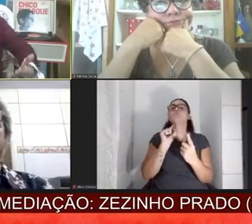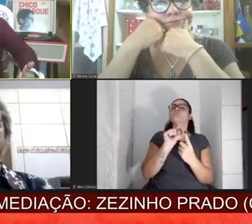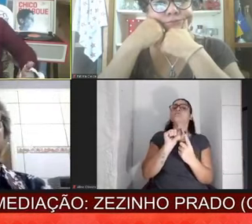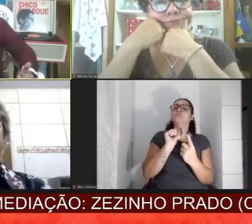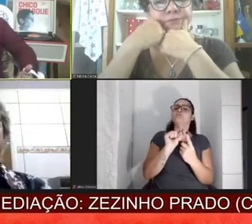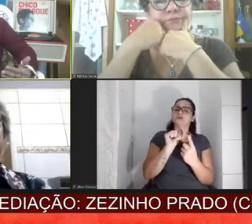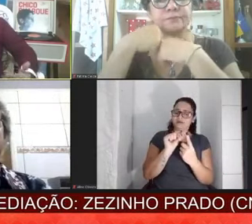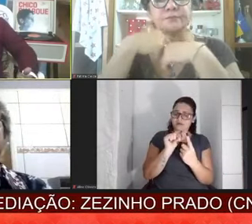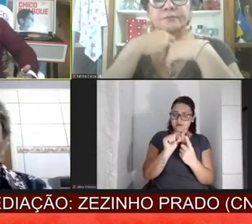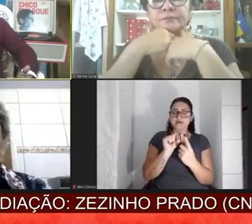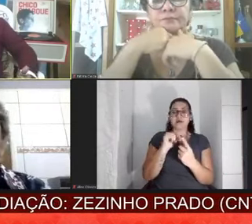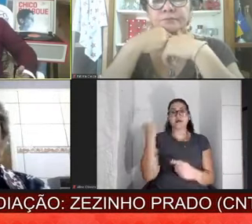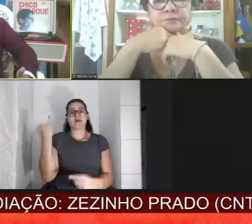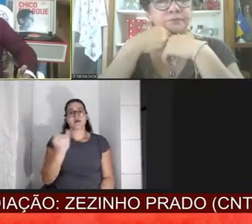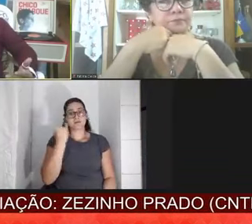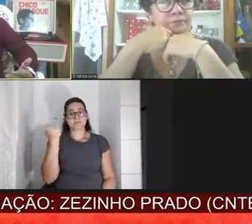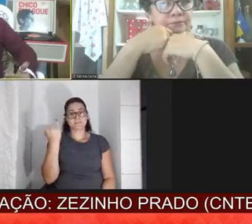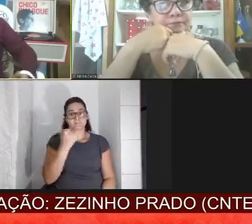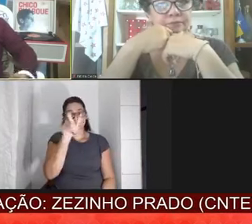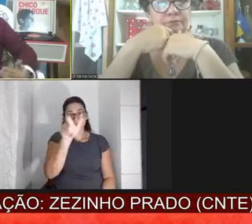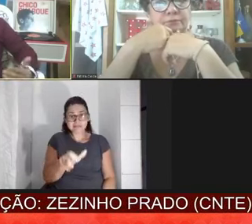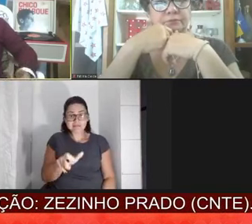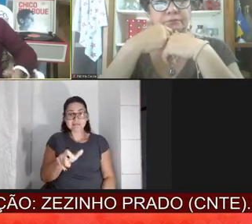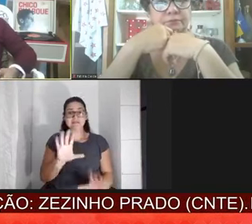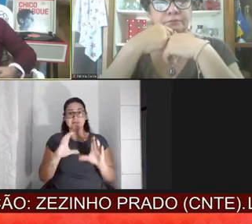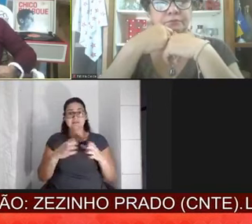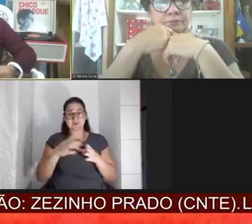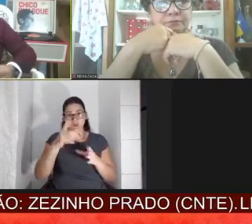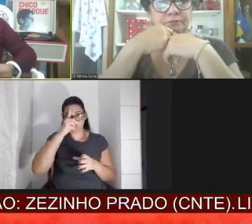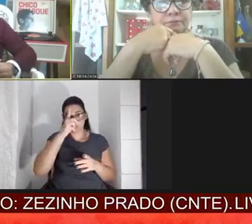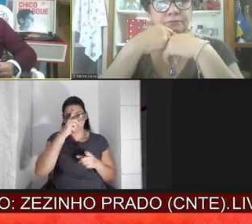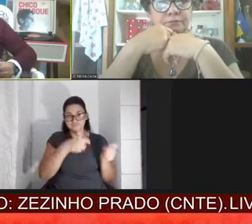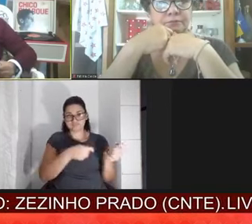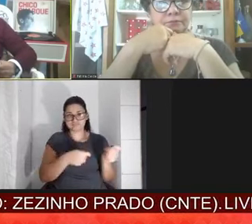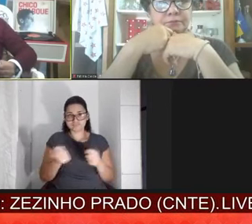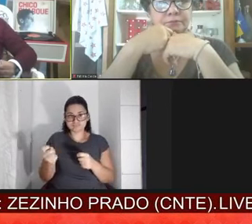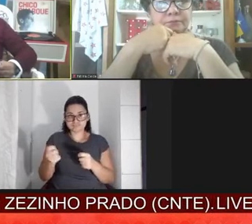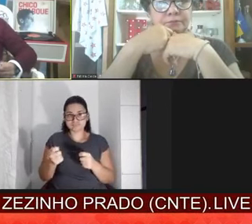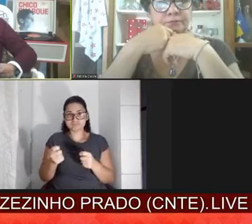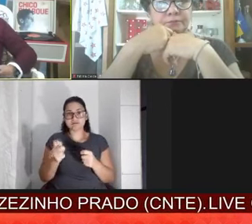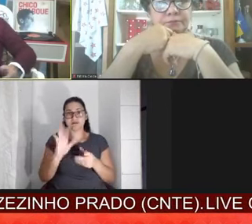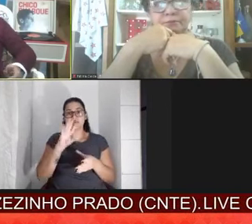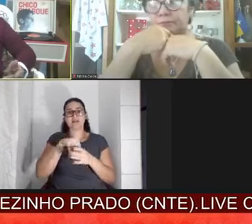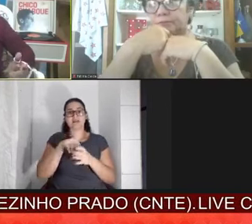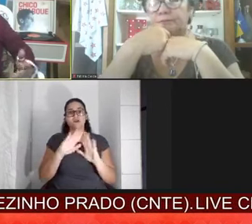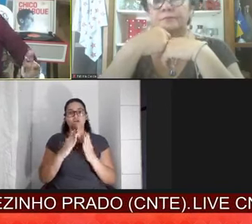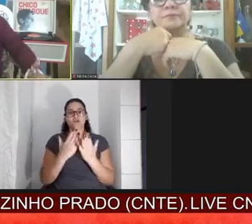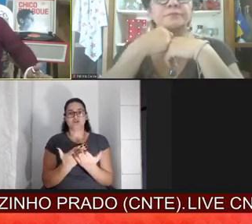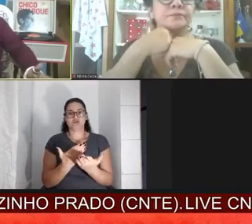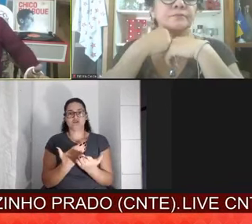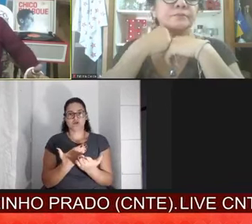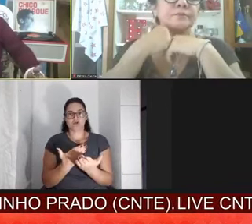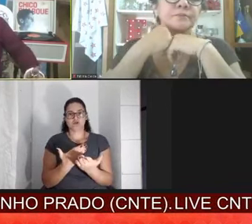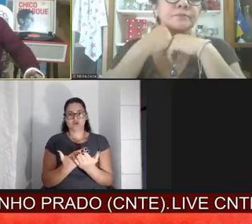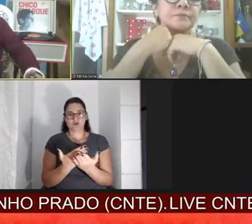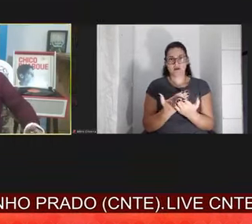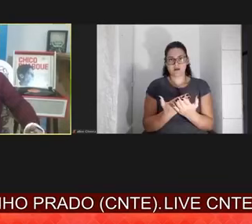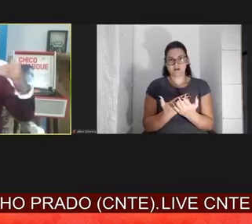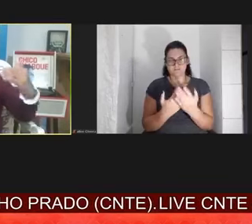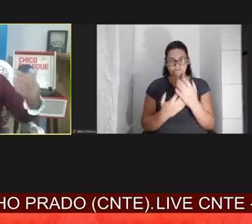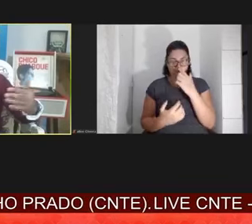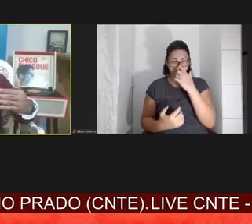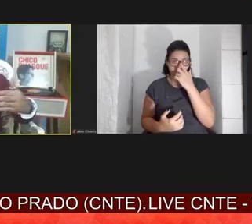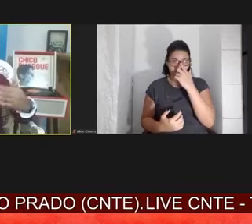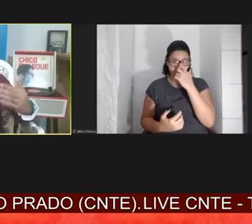a importância dessa categoria na rotina, no cotidiano escolar, porque a ideia que a sociedade tem,